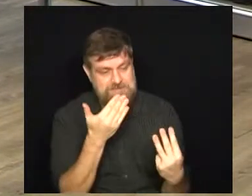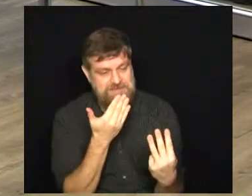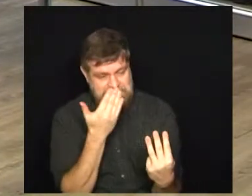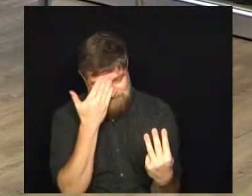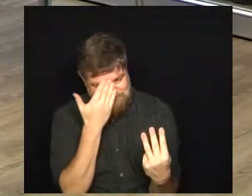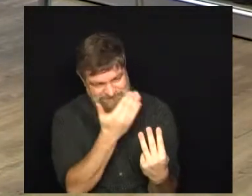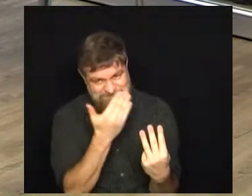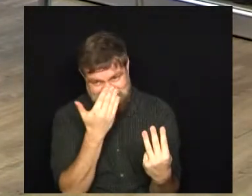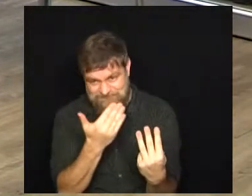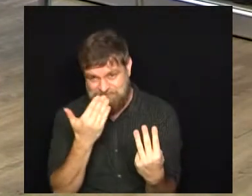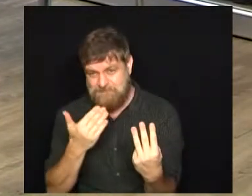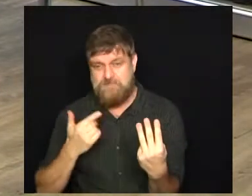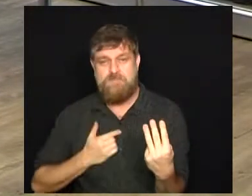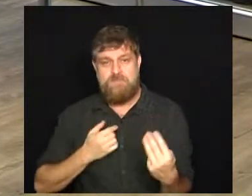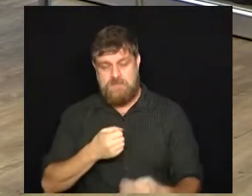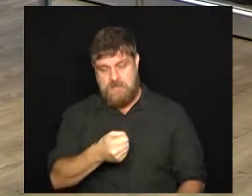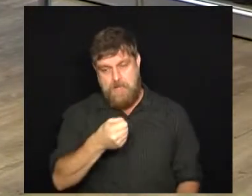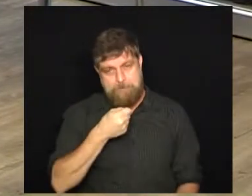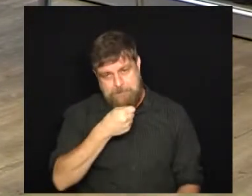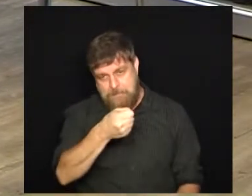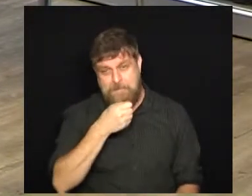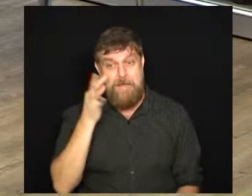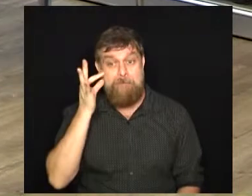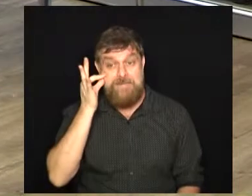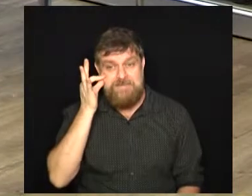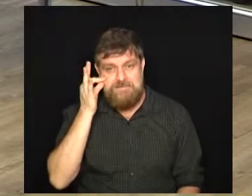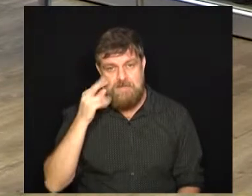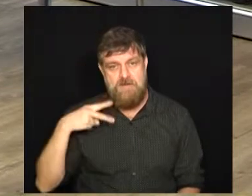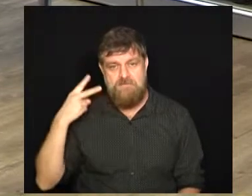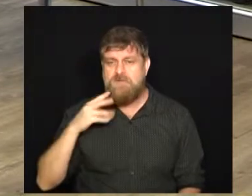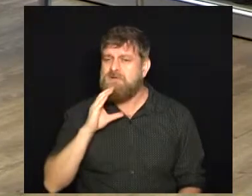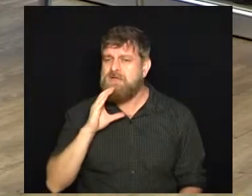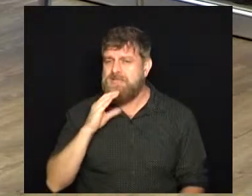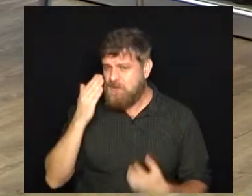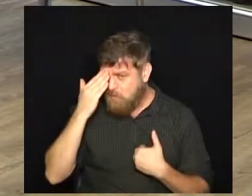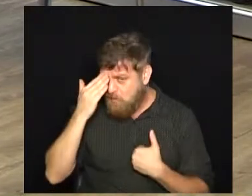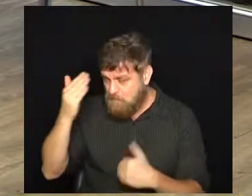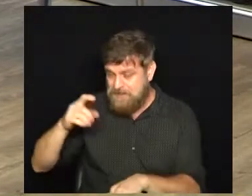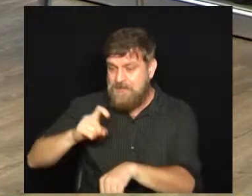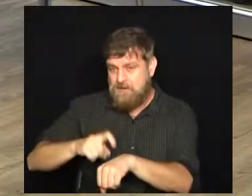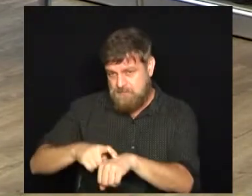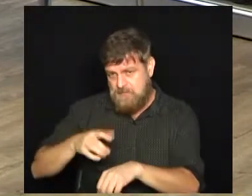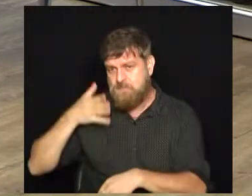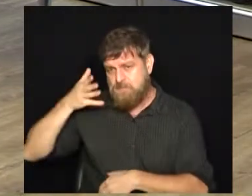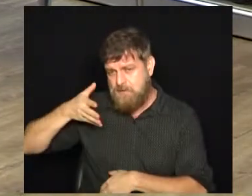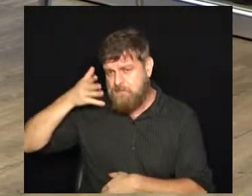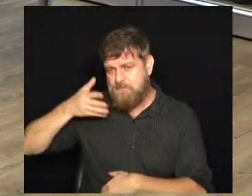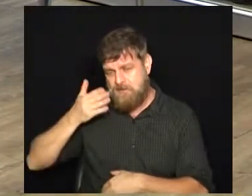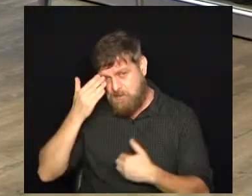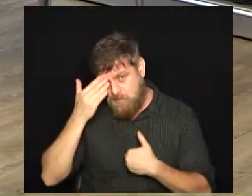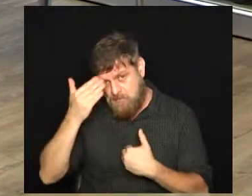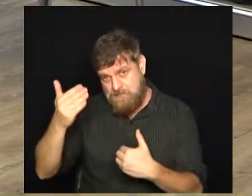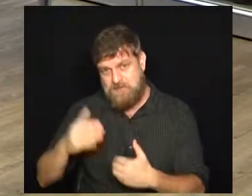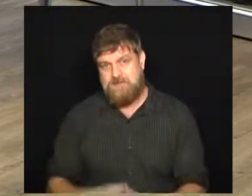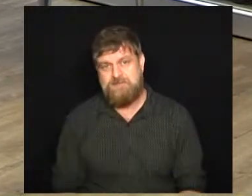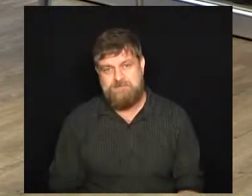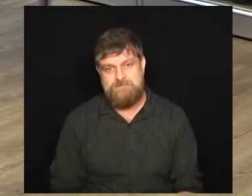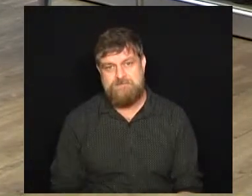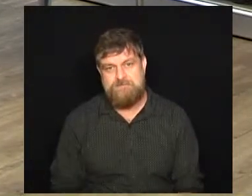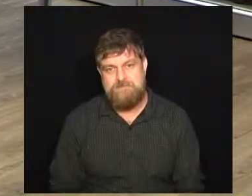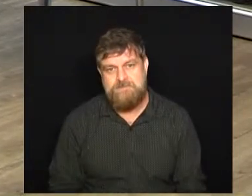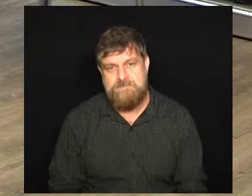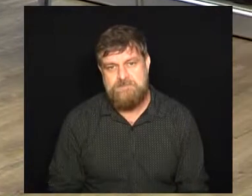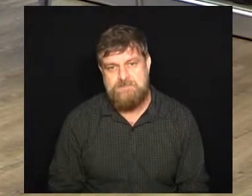vieram aqui para poder participar do programa ao vivo. Vereador, muito obrigada por disponibilizar esse tempo. Eu que agradeço, estamos